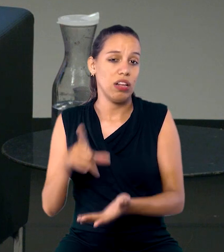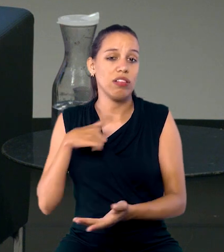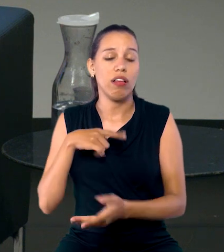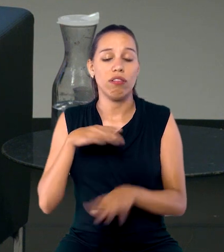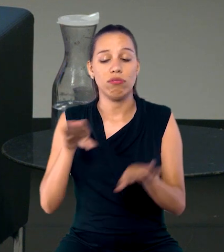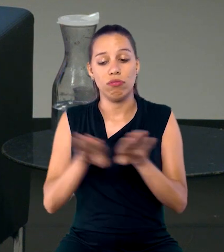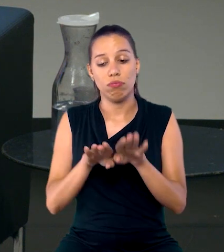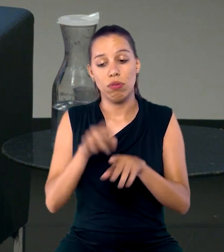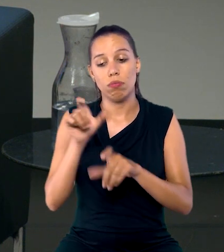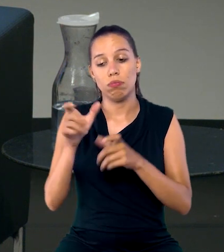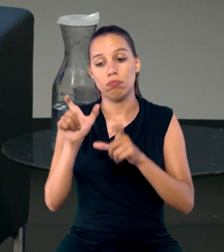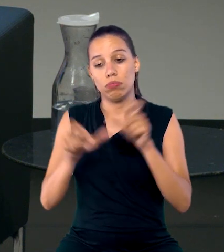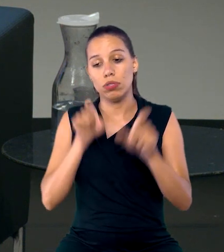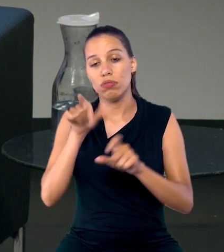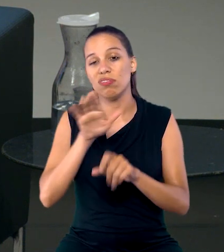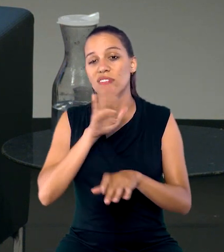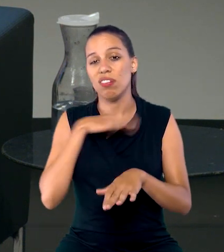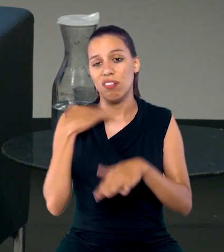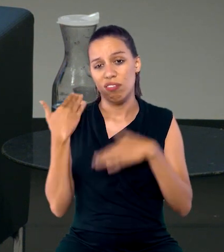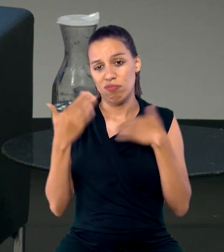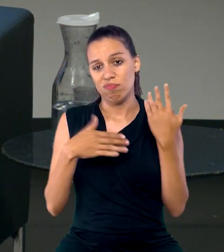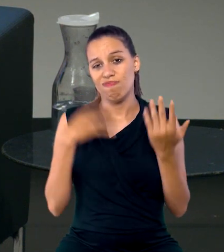E tem muita gente morrendo.